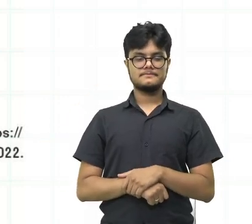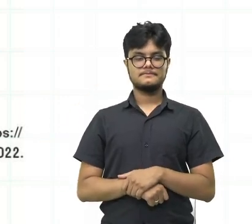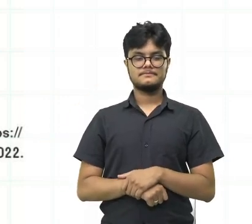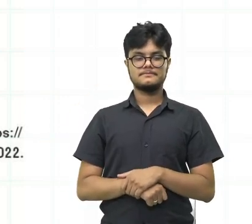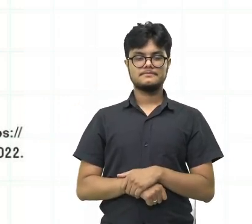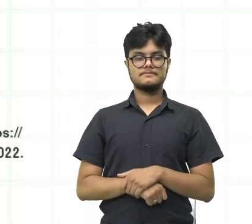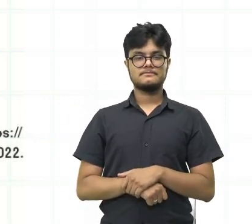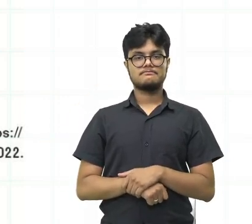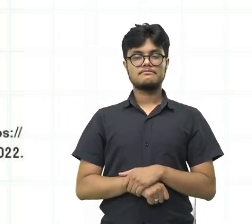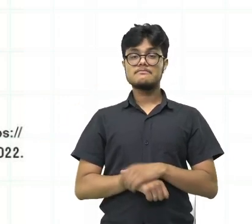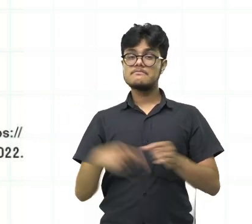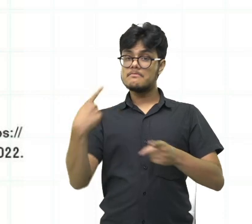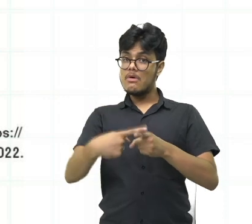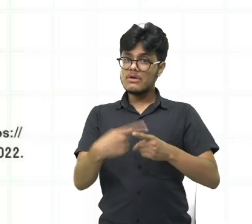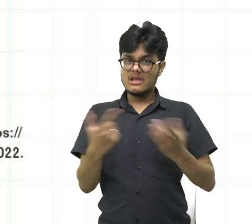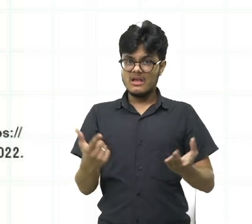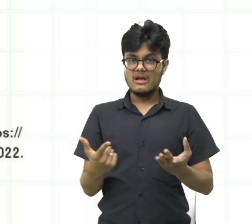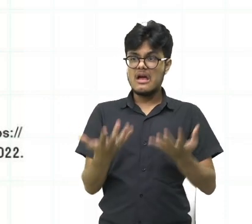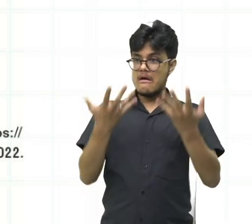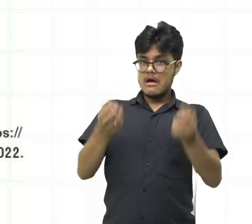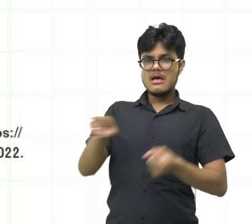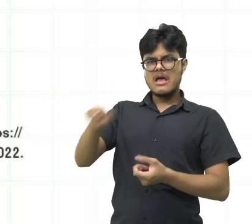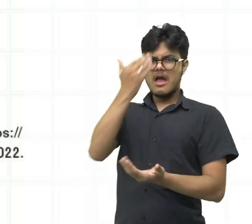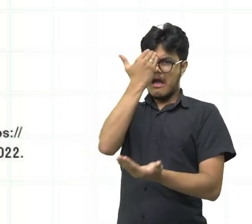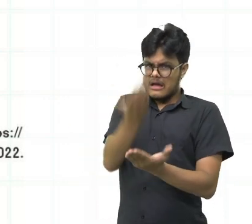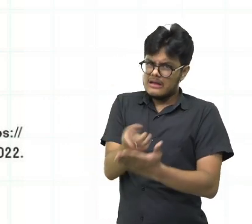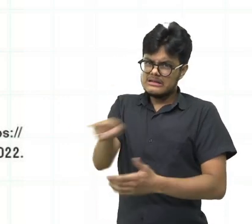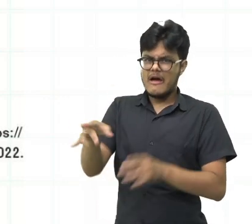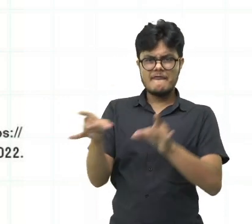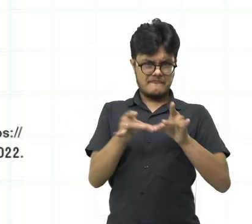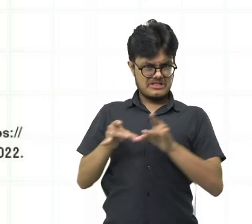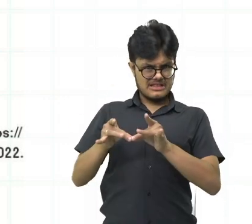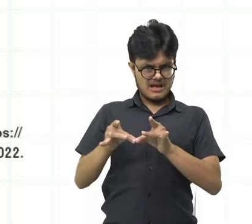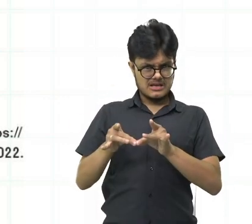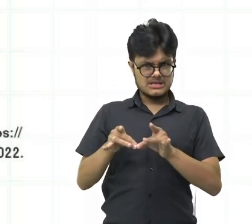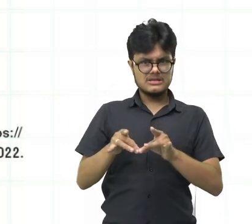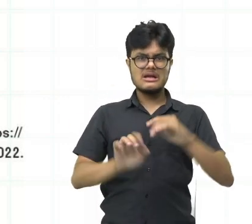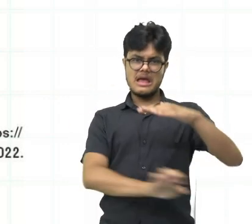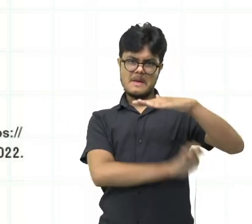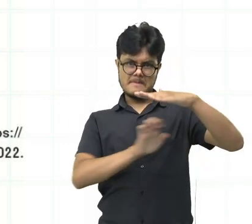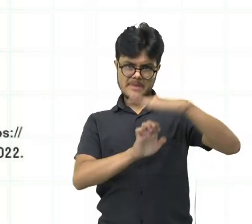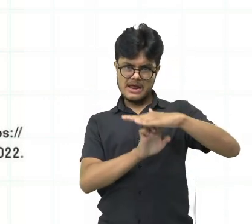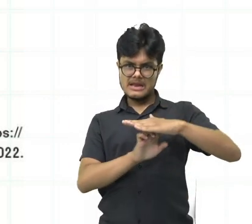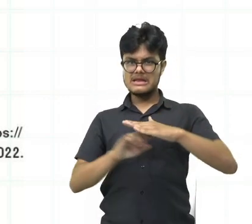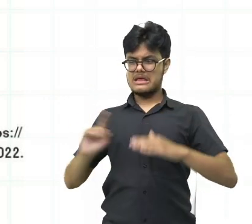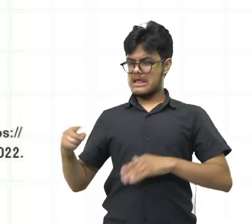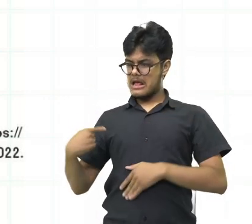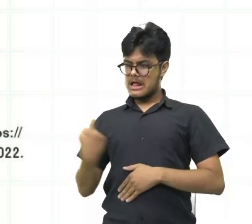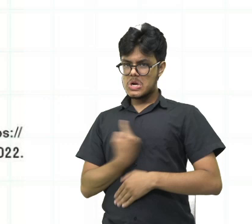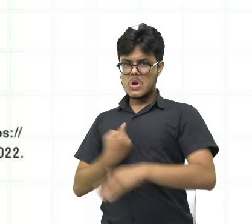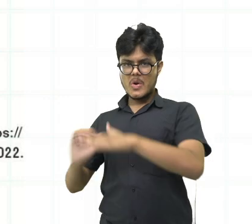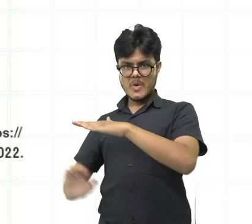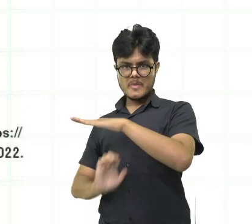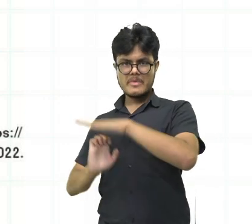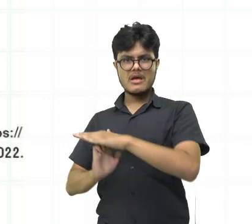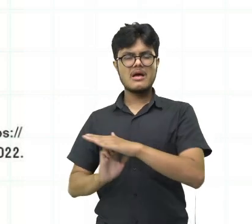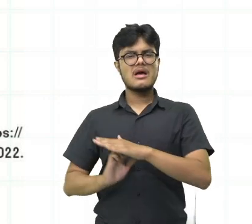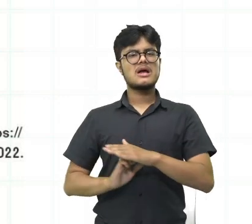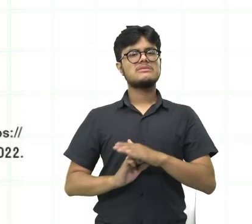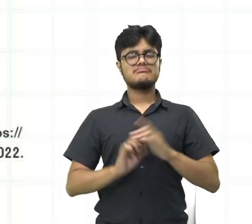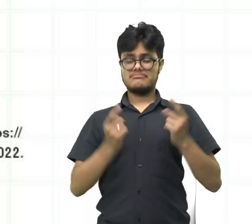quesito confiança, a relação entre nossa empresa e a XX sofreu